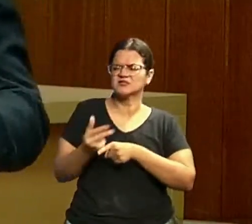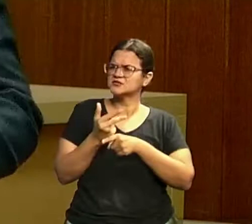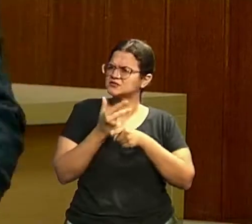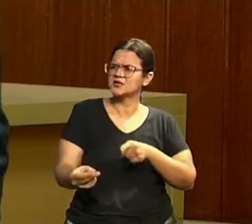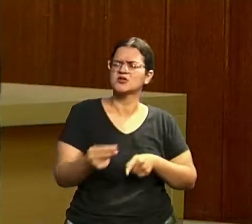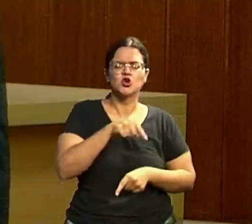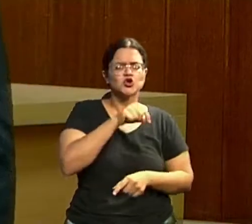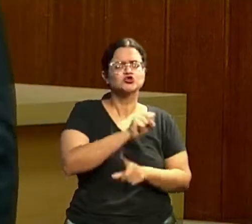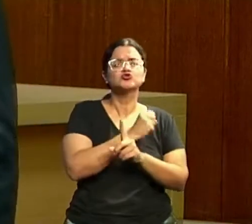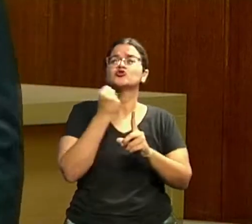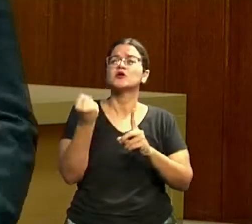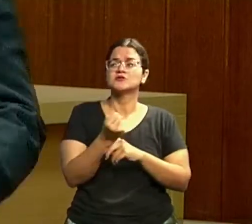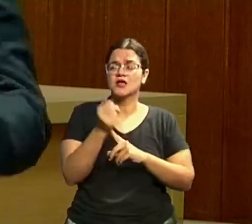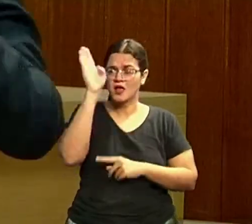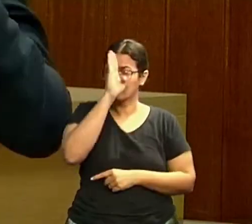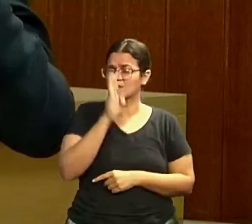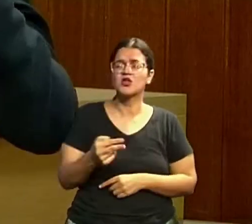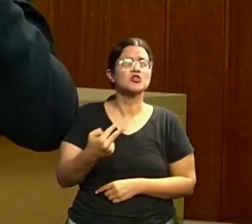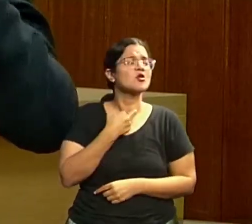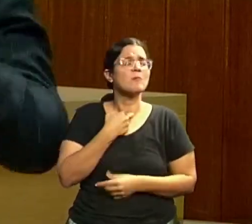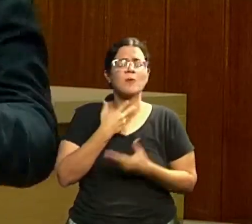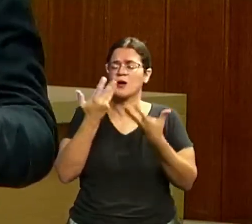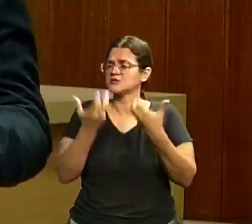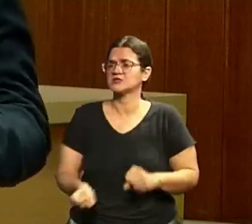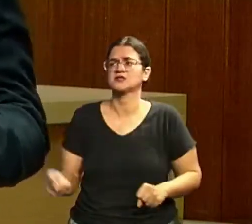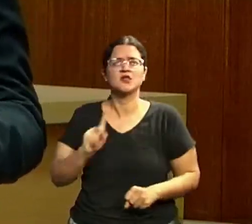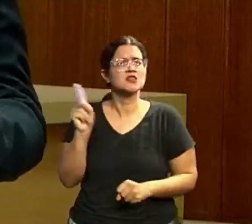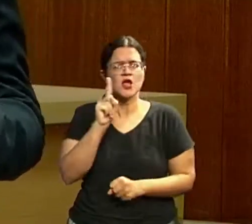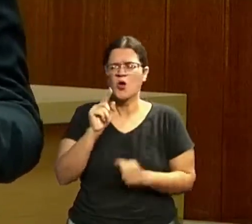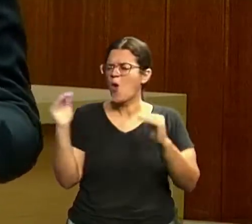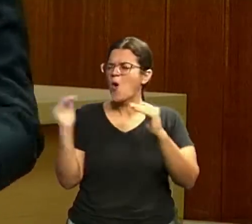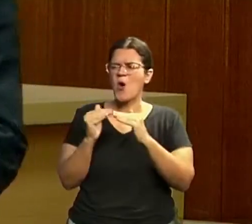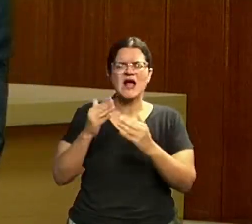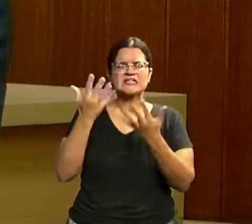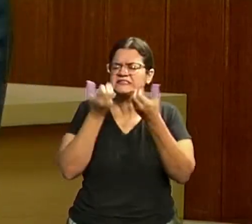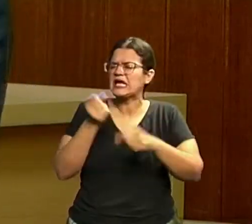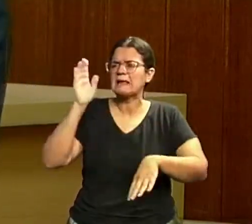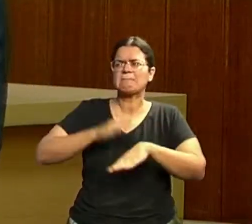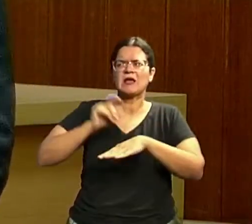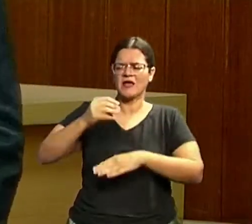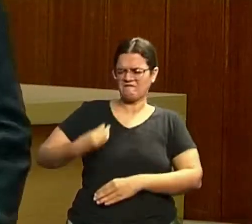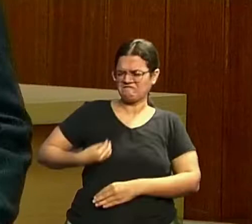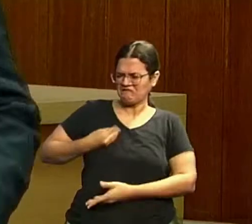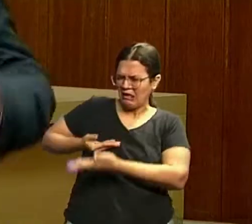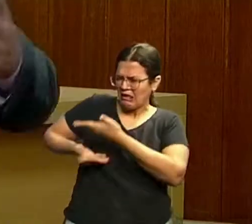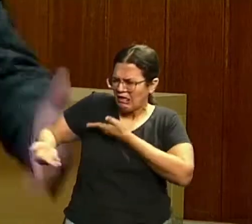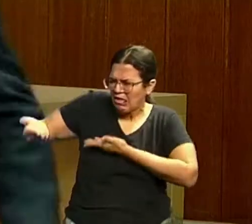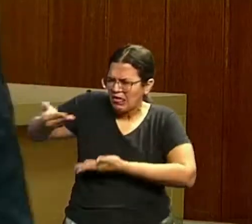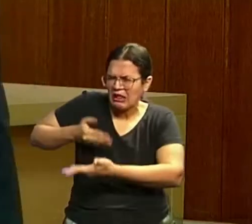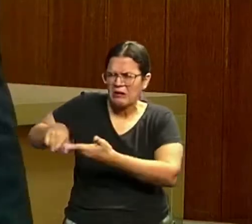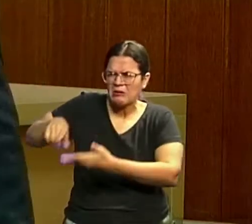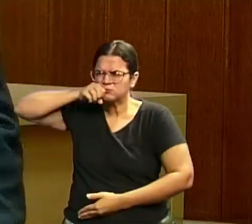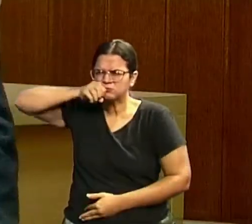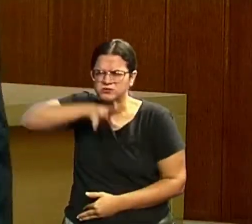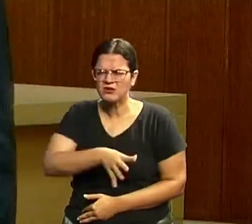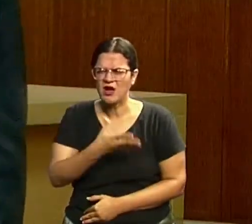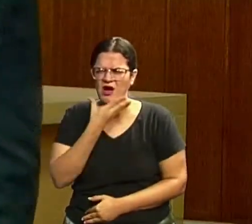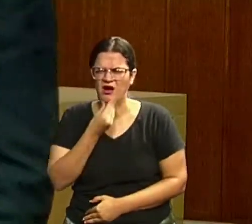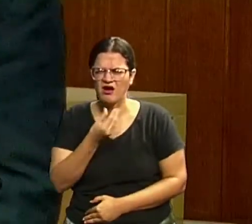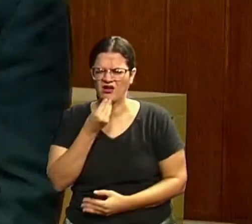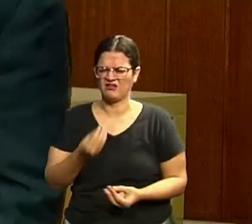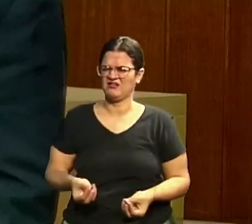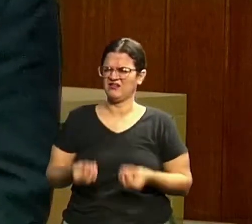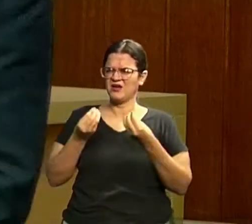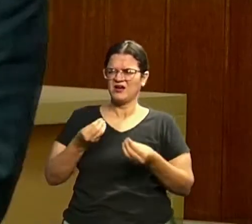A sociedade brasileira não concorda mais de conviver com tamanha brutalidade,